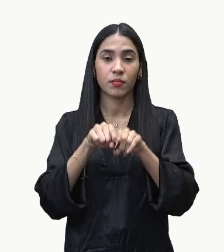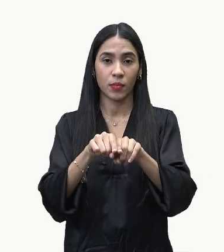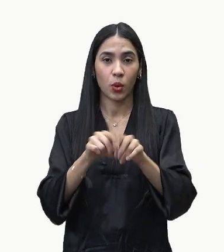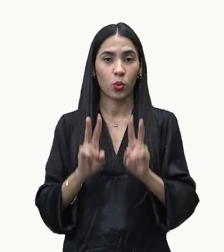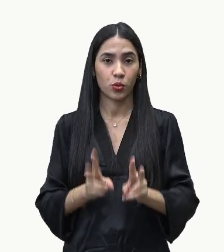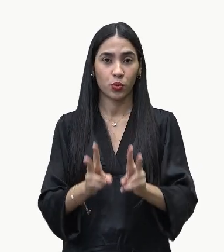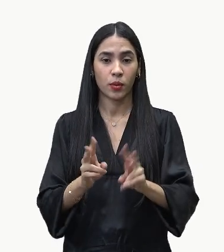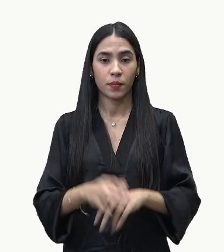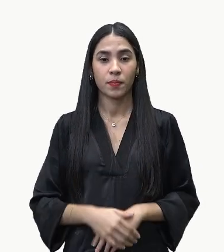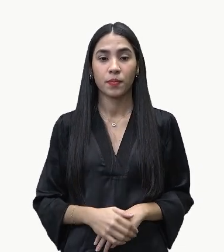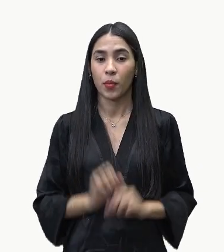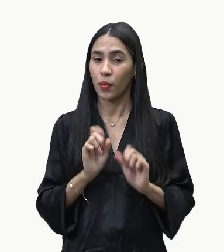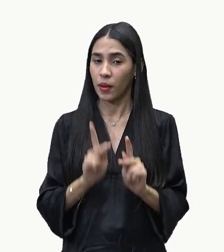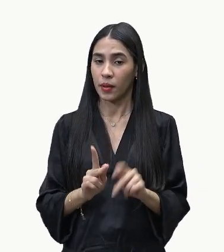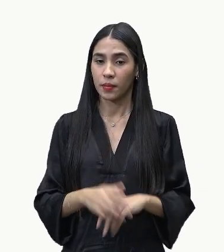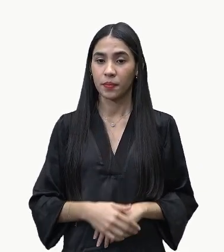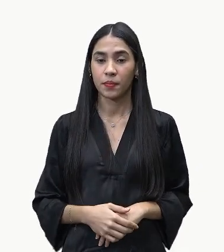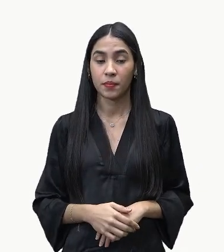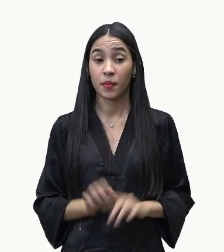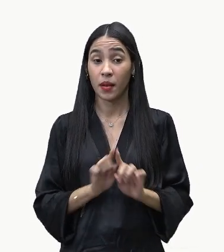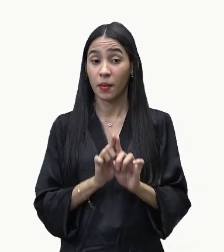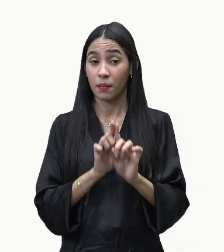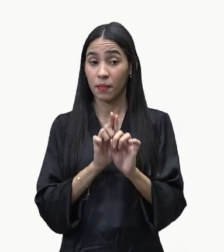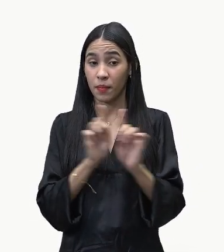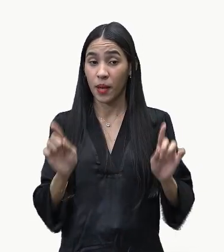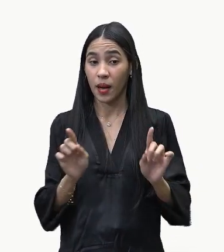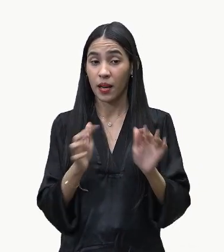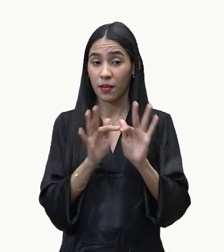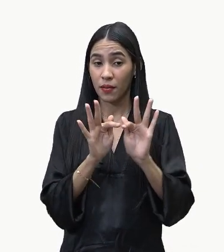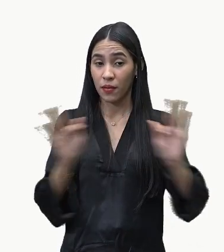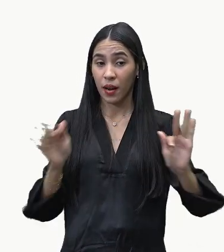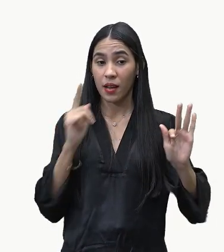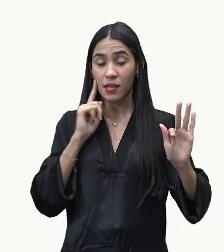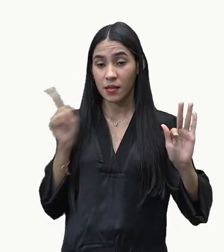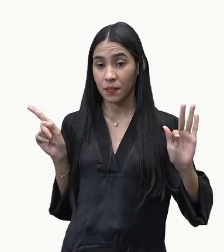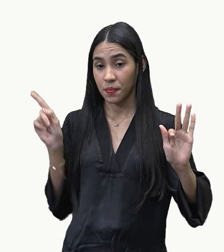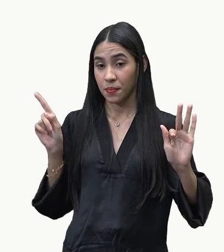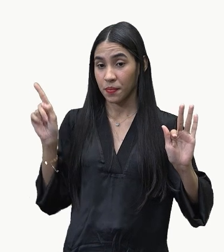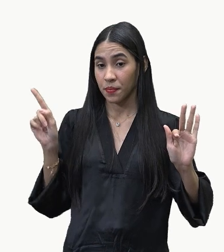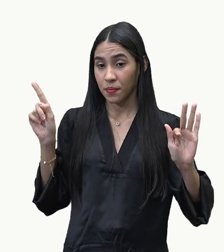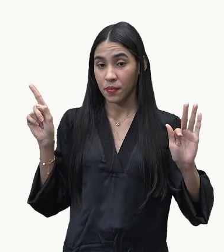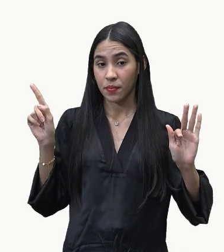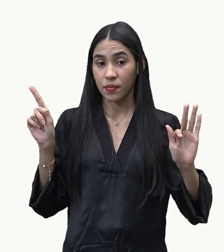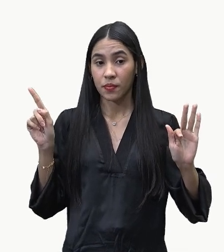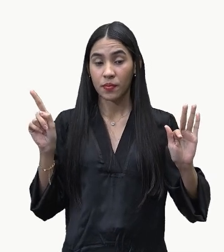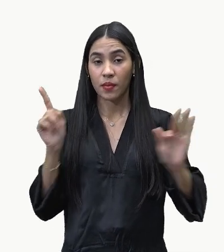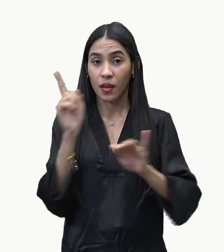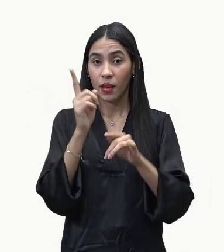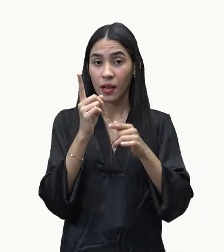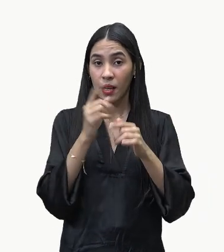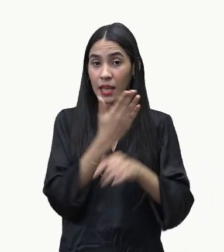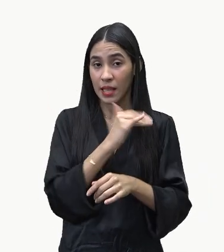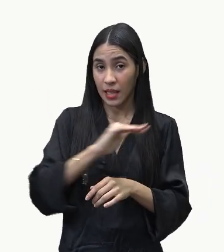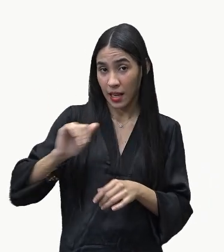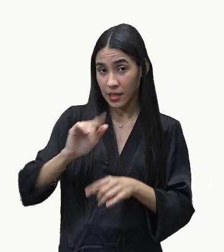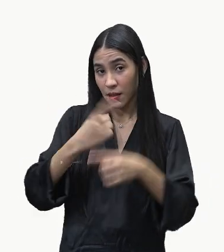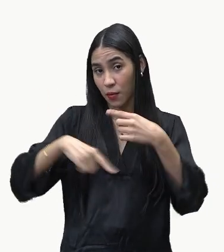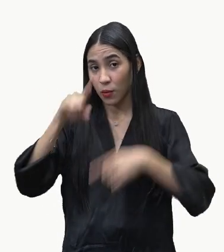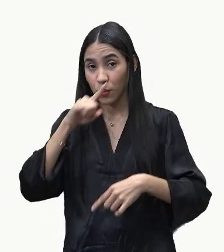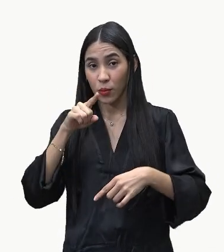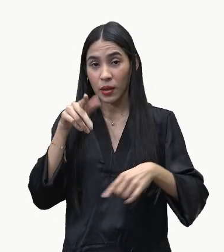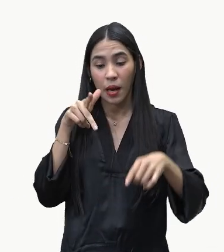desenvolvido tranquilamente. Mas aí, o que eu fiz? Essas crianças de hoje, elas são muito evoluídas. Eu fiz um processo